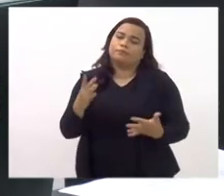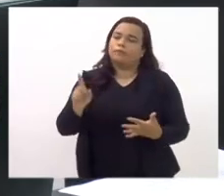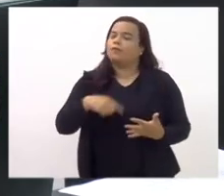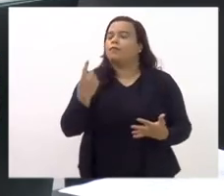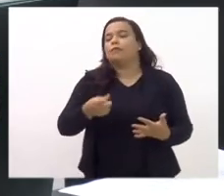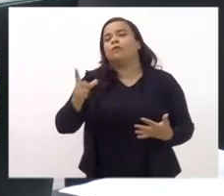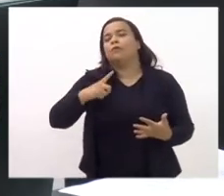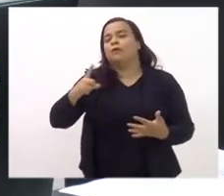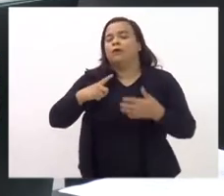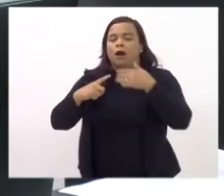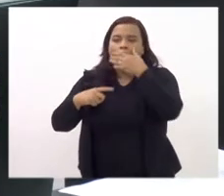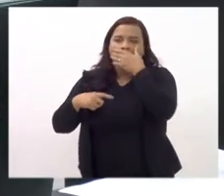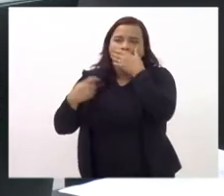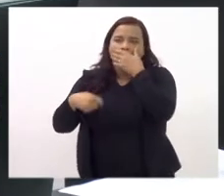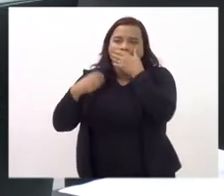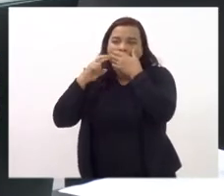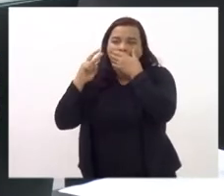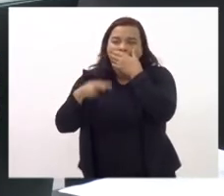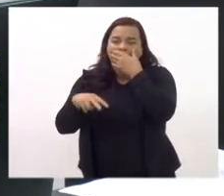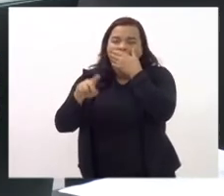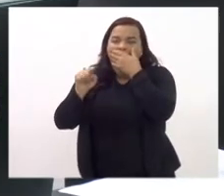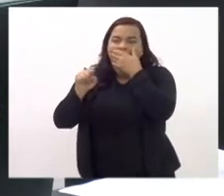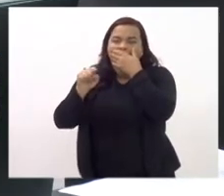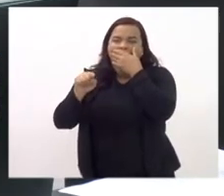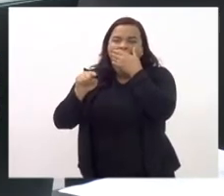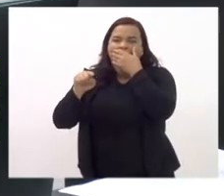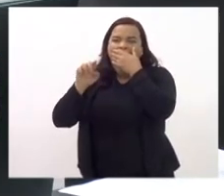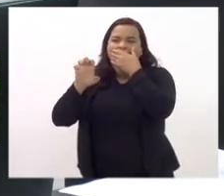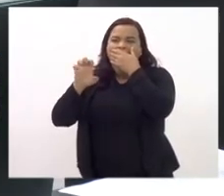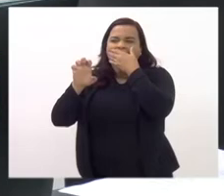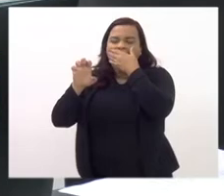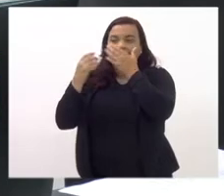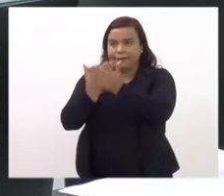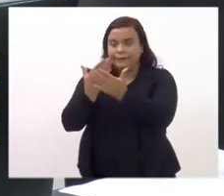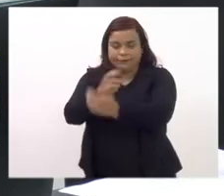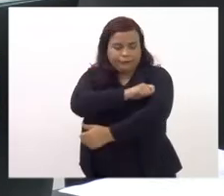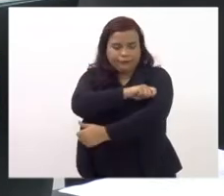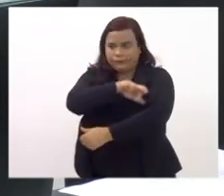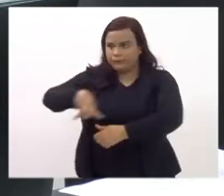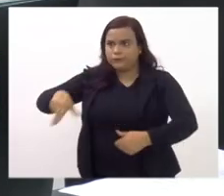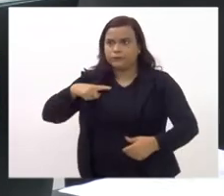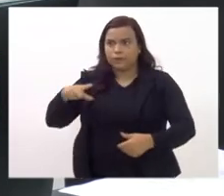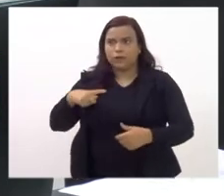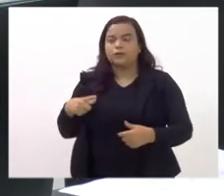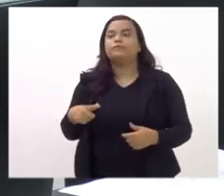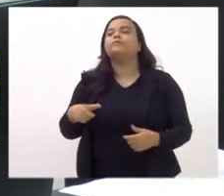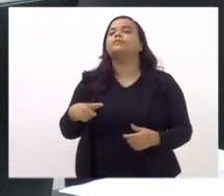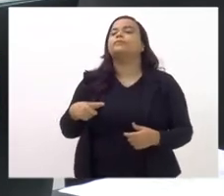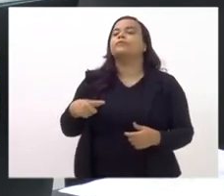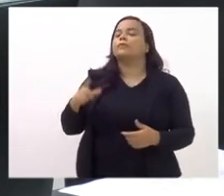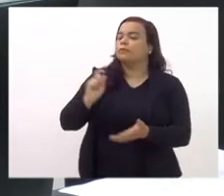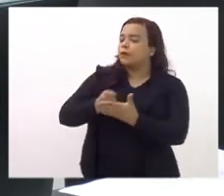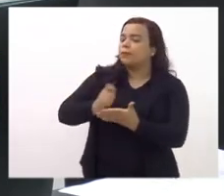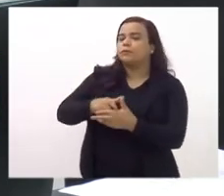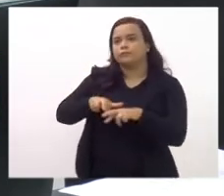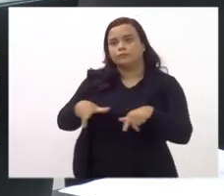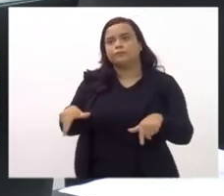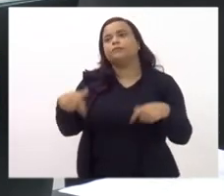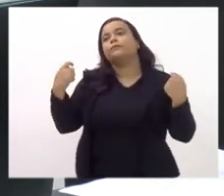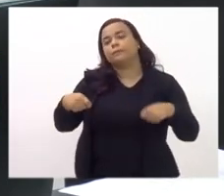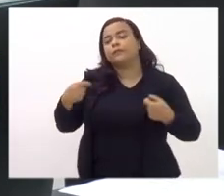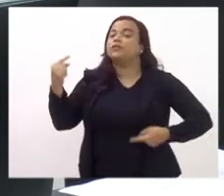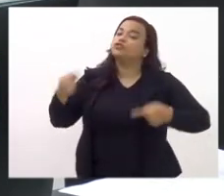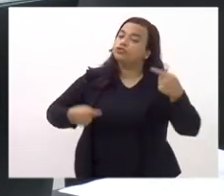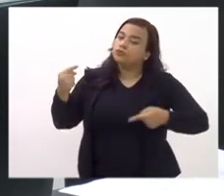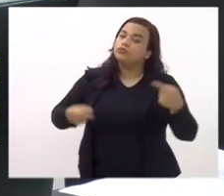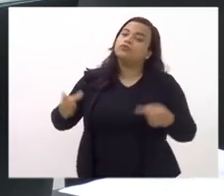que, no caso dos estudantes que demandam um número maior de passagens, nós vamos ter que fazer uma discussão